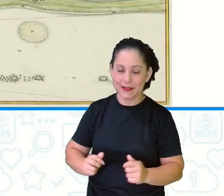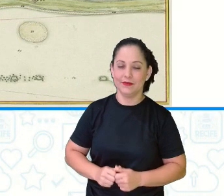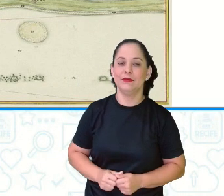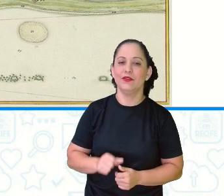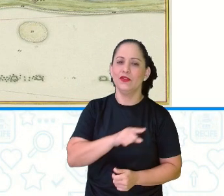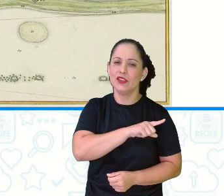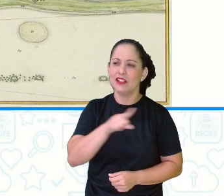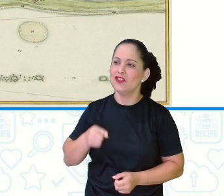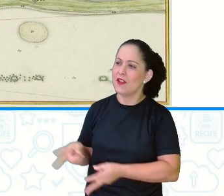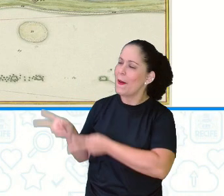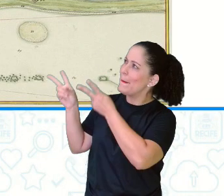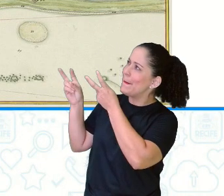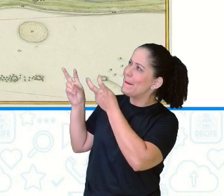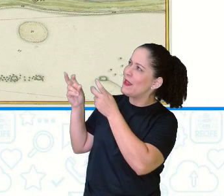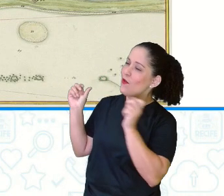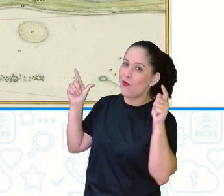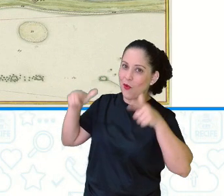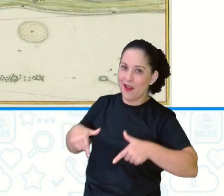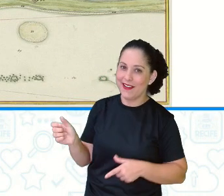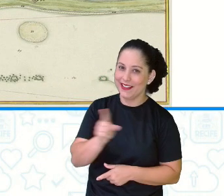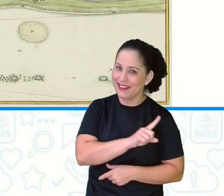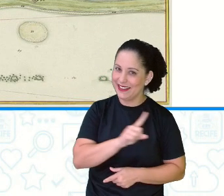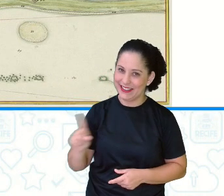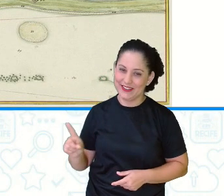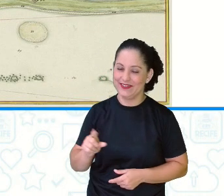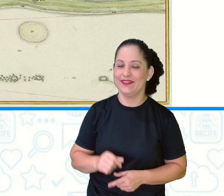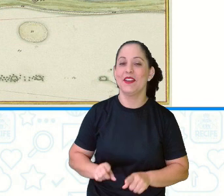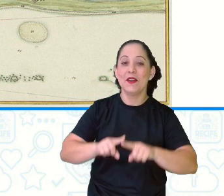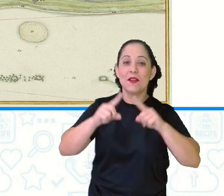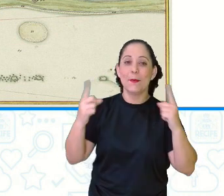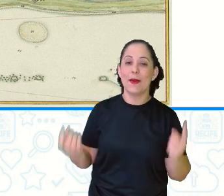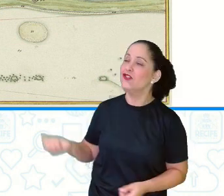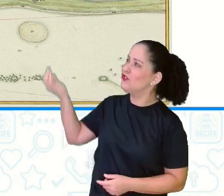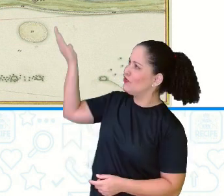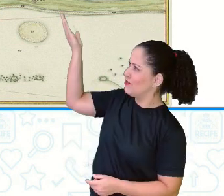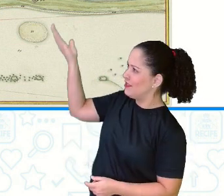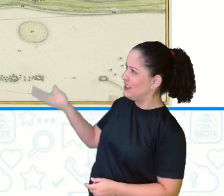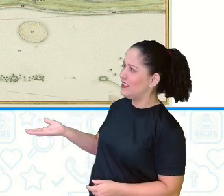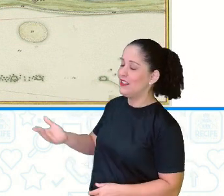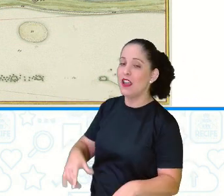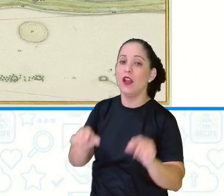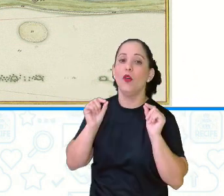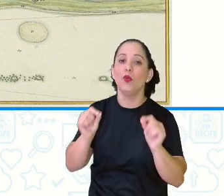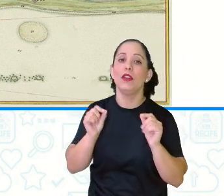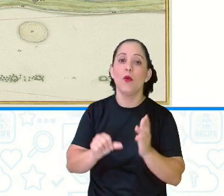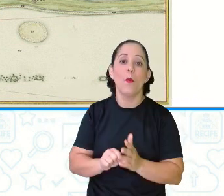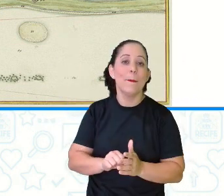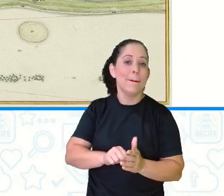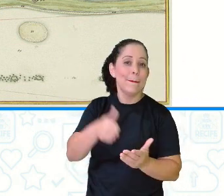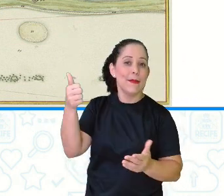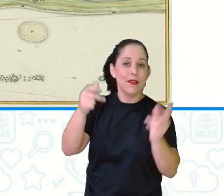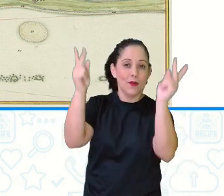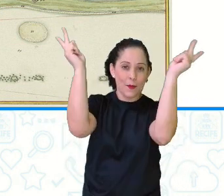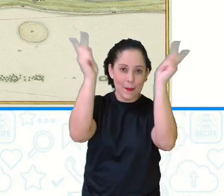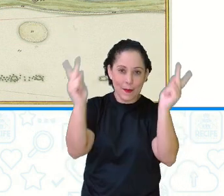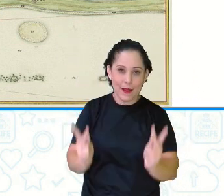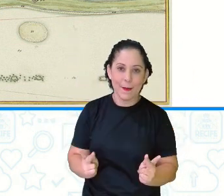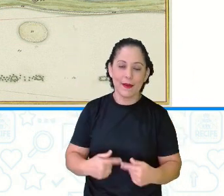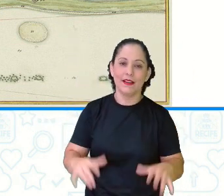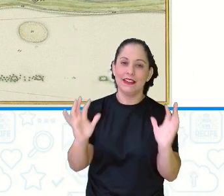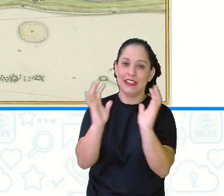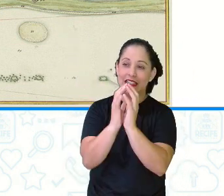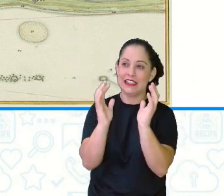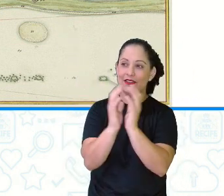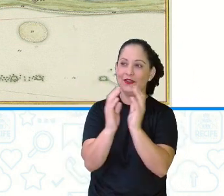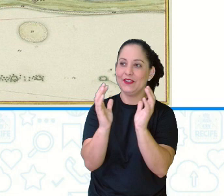vocês não vão reconhecer muito bem ele não. Mas esse mapa aqui é um dos primeiros mapas do Recife. Vocês sabiam? Olha só